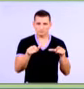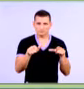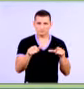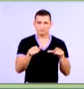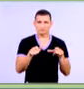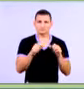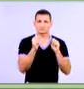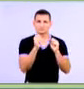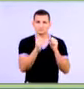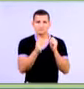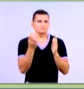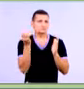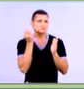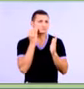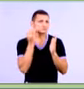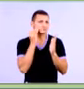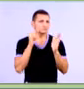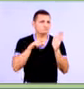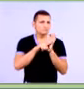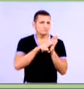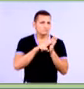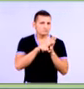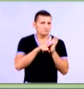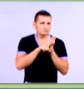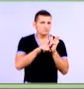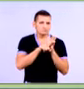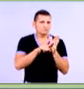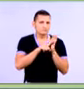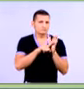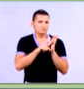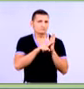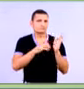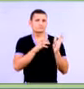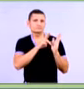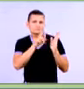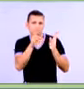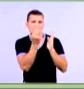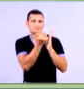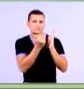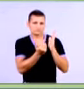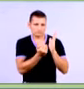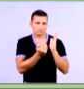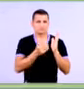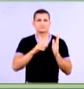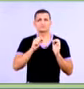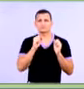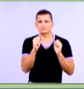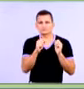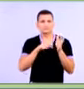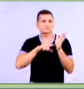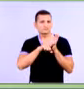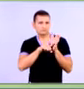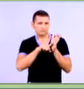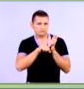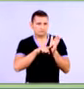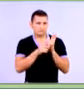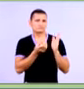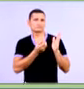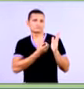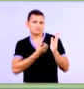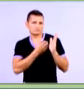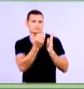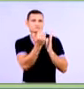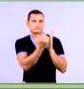Posso consultar se um determinado nome está numa lista, posso consultar se um determinado número está